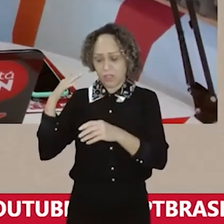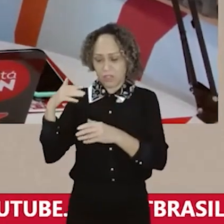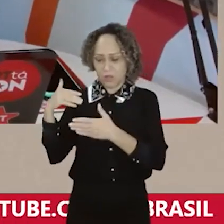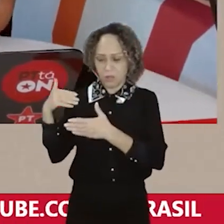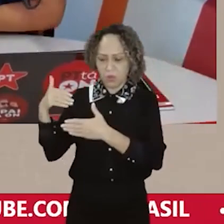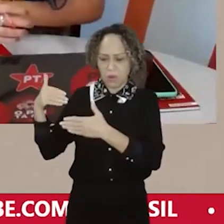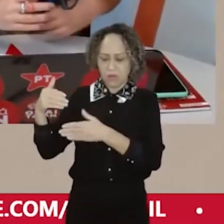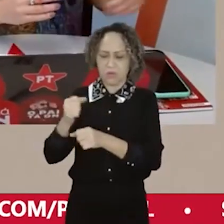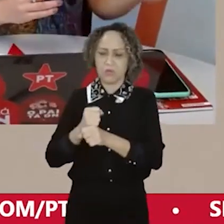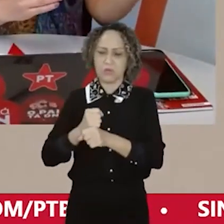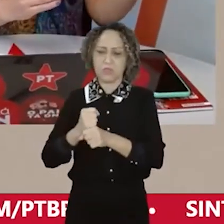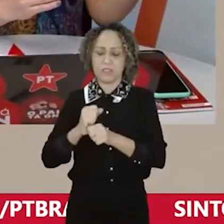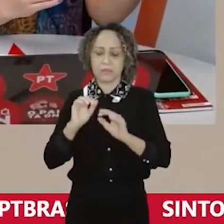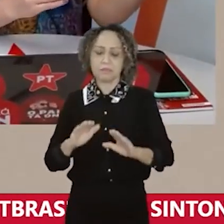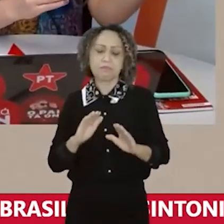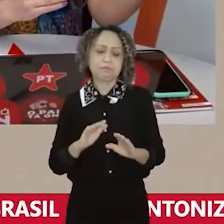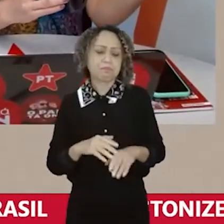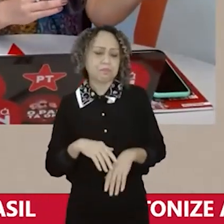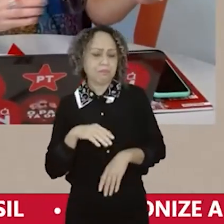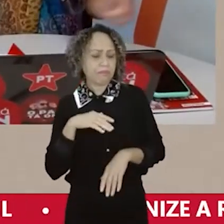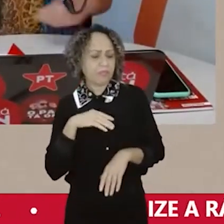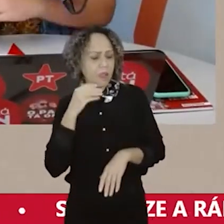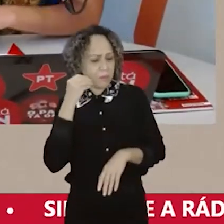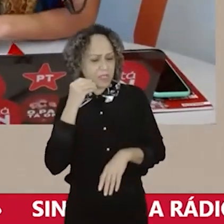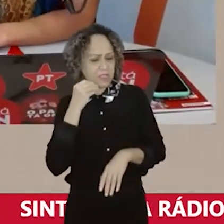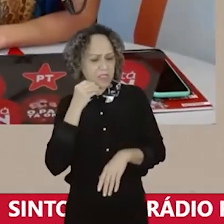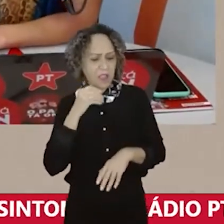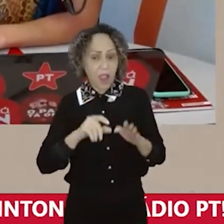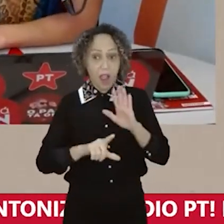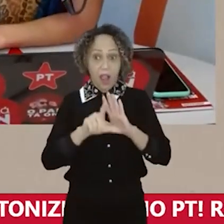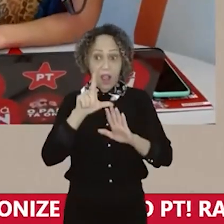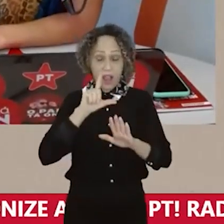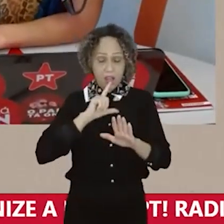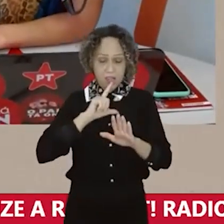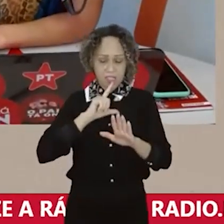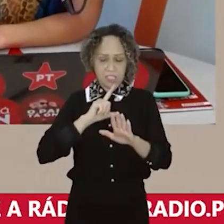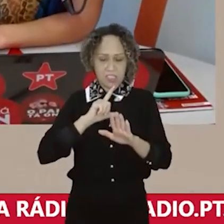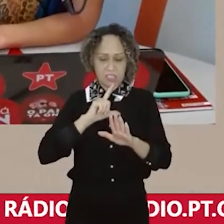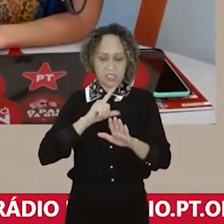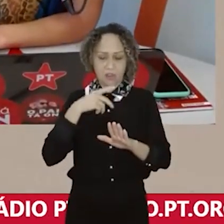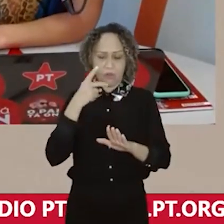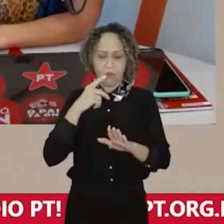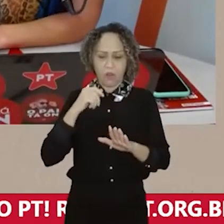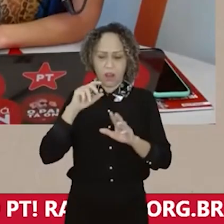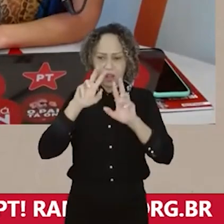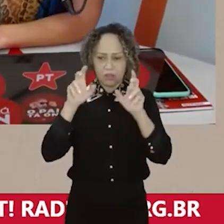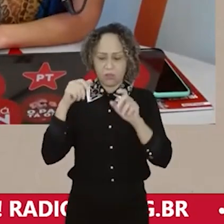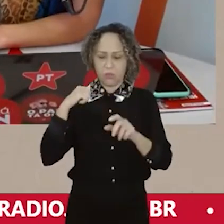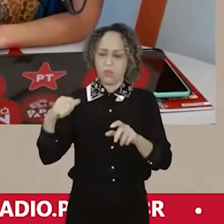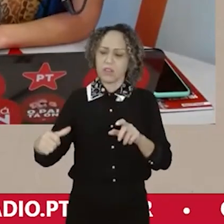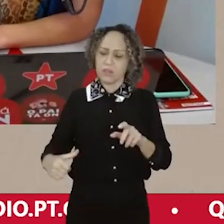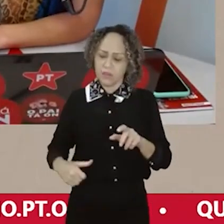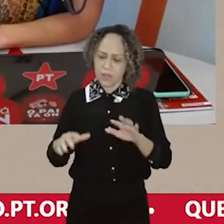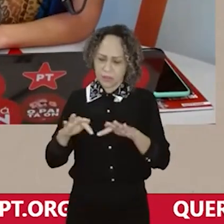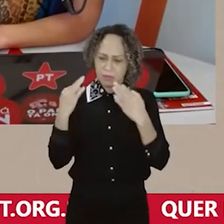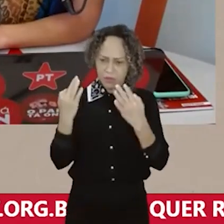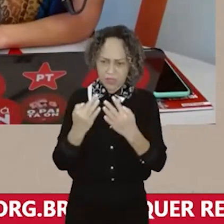um pouquinho antes de falar do Bolsa Família, até para a gente poder ser justo com o conjunto do nosso legado,